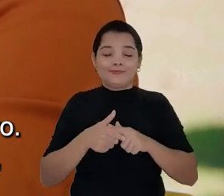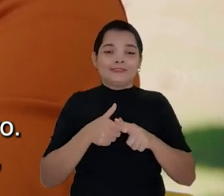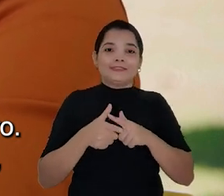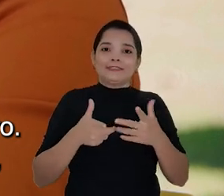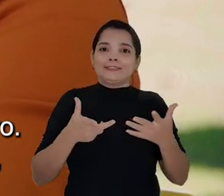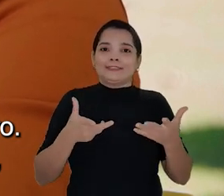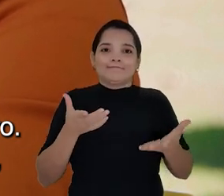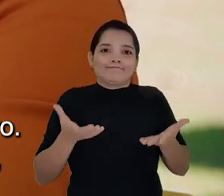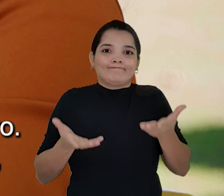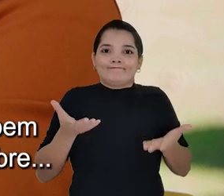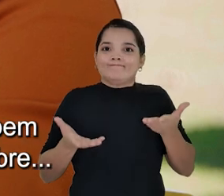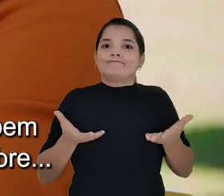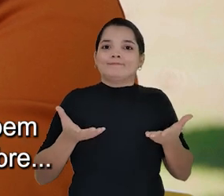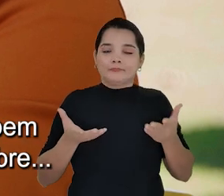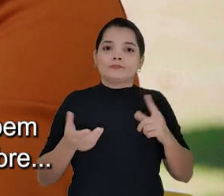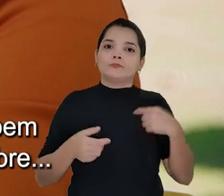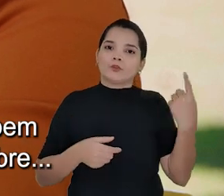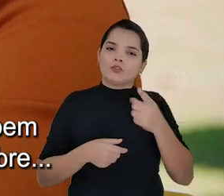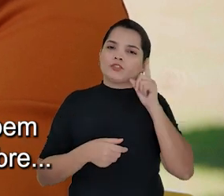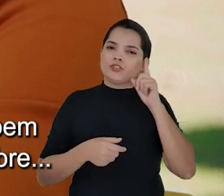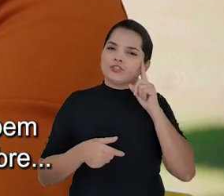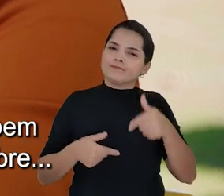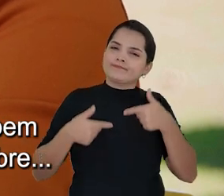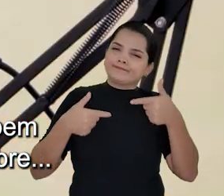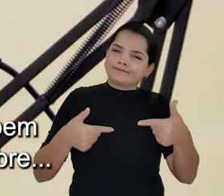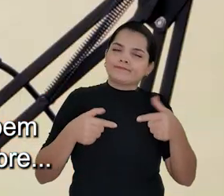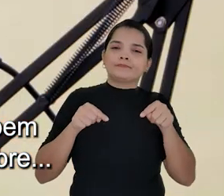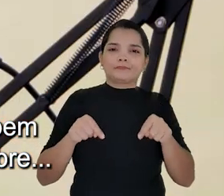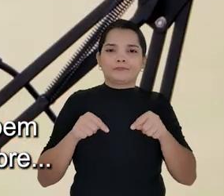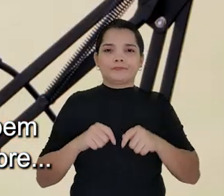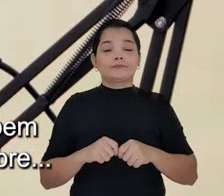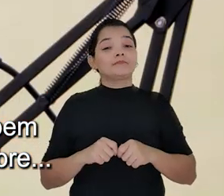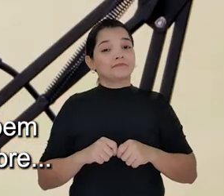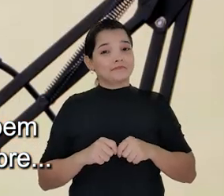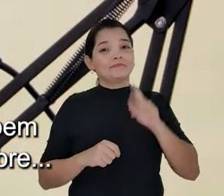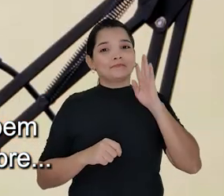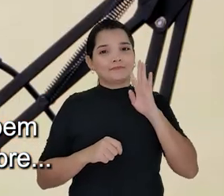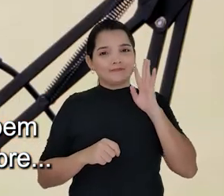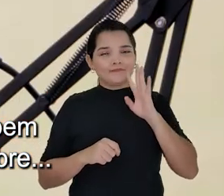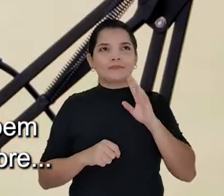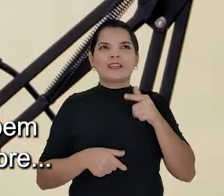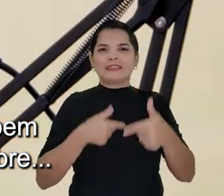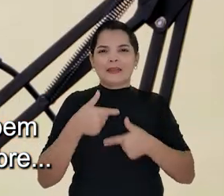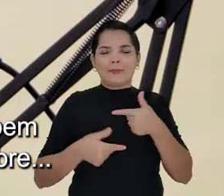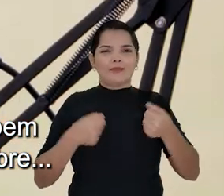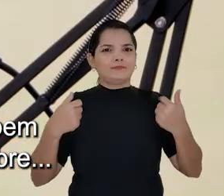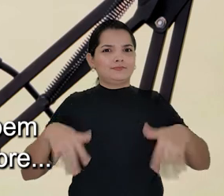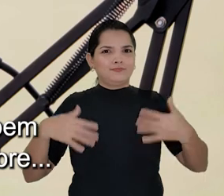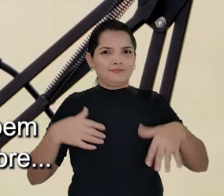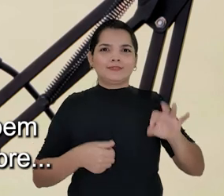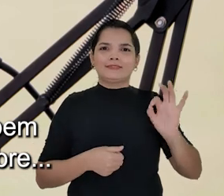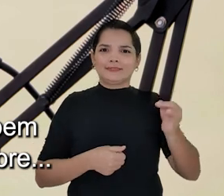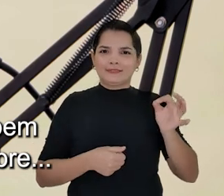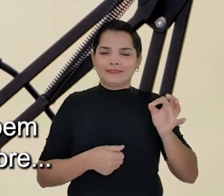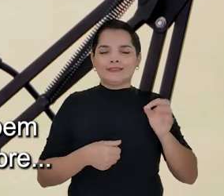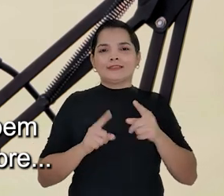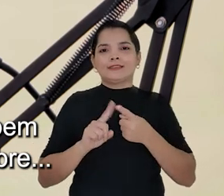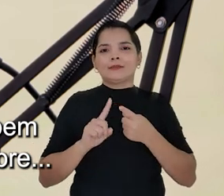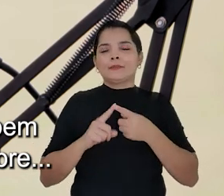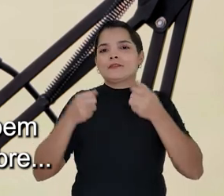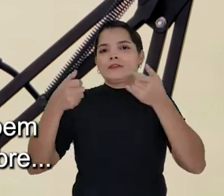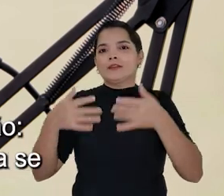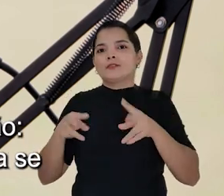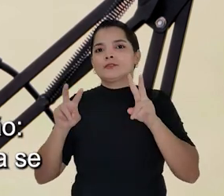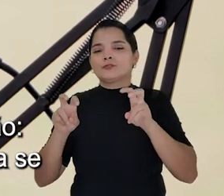coisas que a gente tá aí no dia a dia trabalhando e batalhando bacana é um trabalho bem amplo Eu imagino né agora falando um pouco